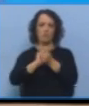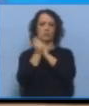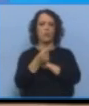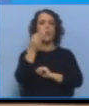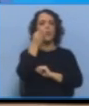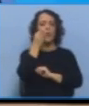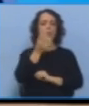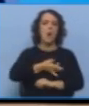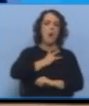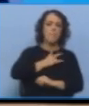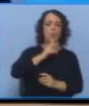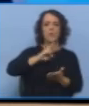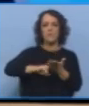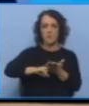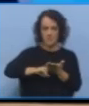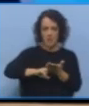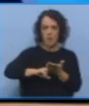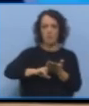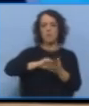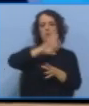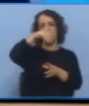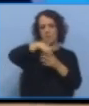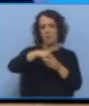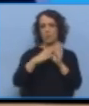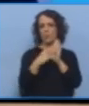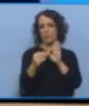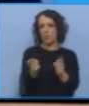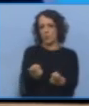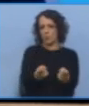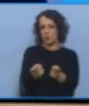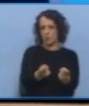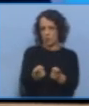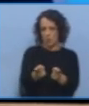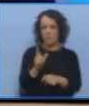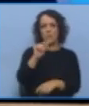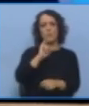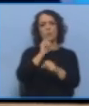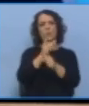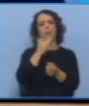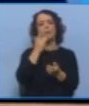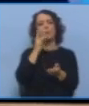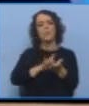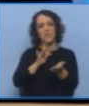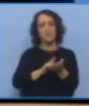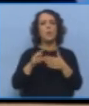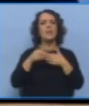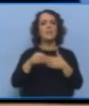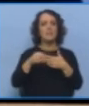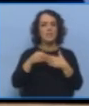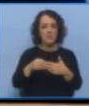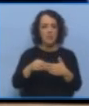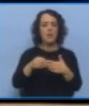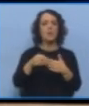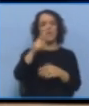amor e a verdade no modelo de gestão. Vamos lançar outro livro, Liderar com Respeito, o impacto da